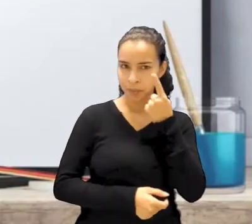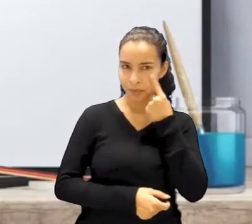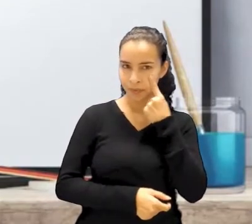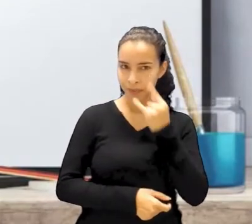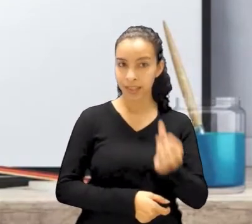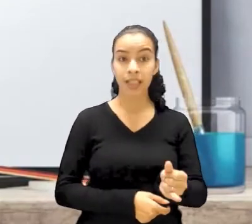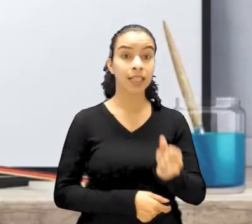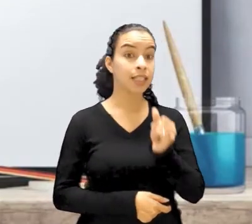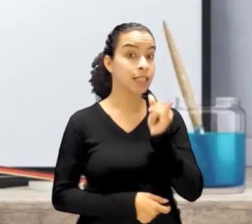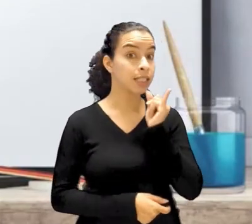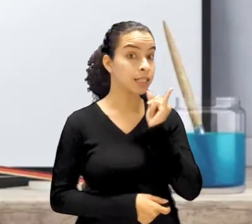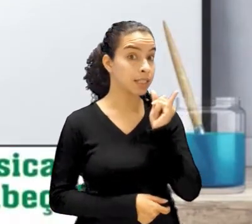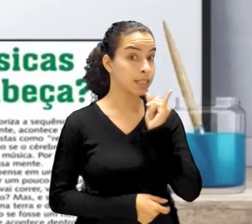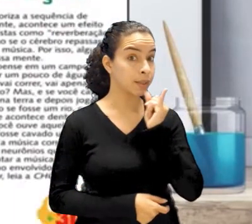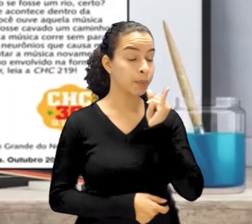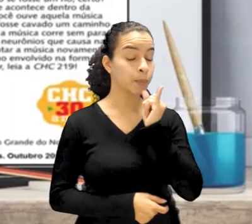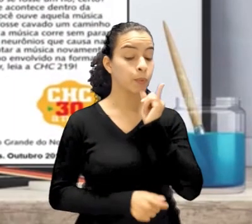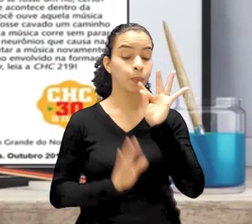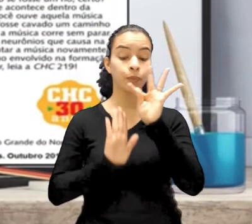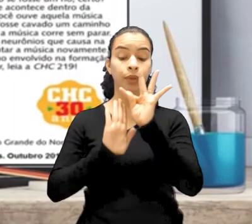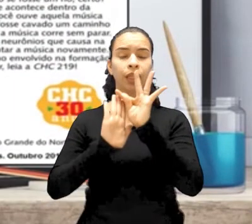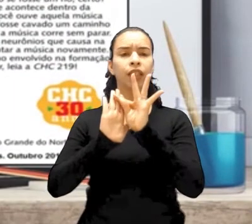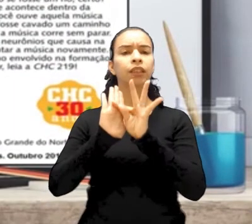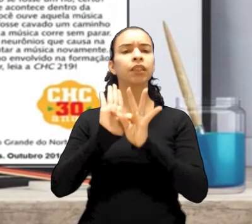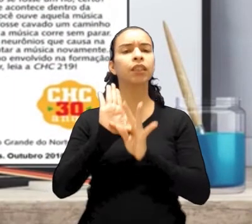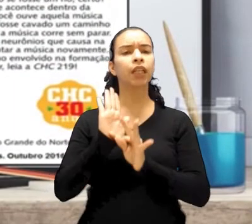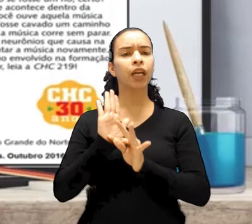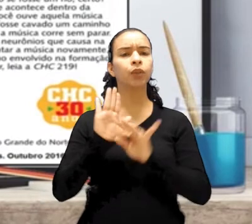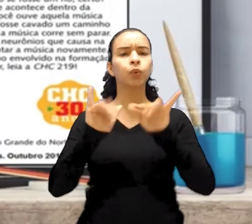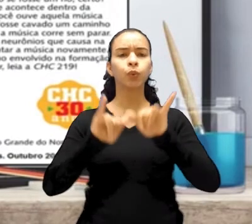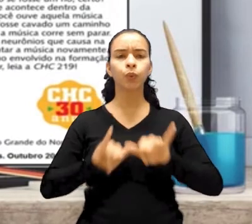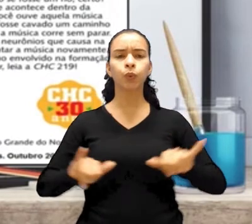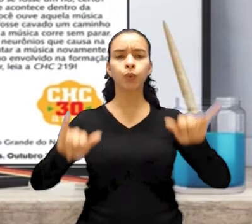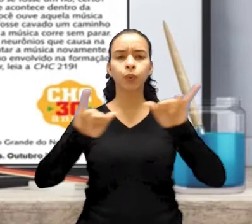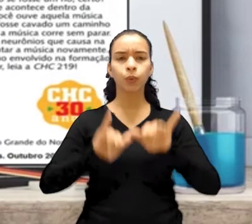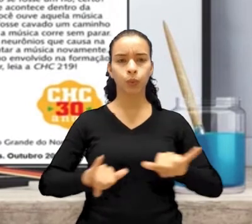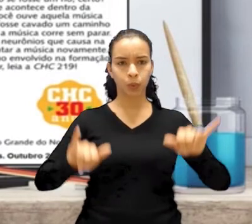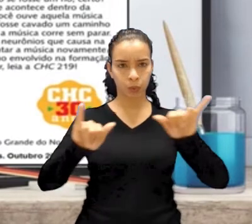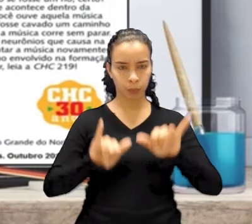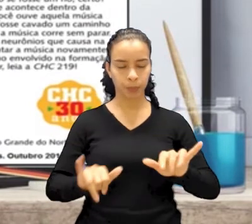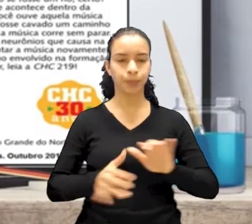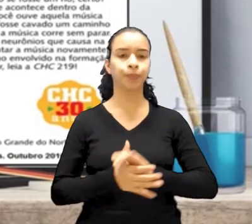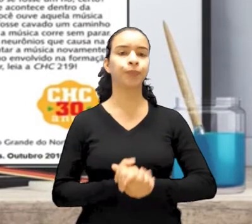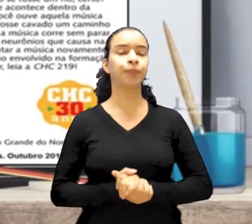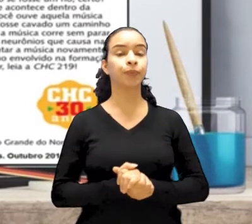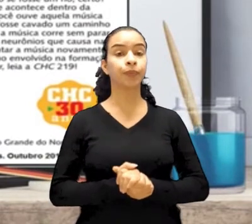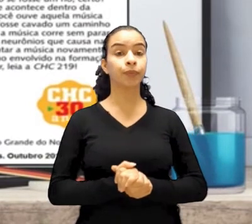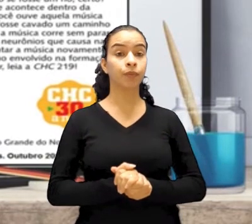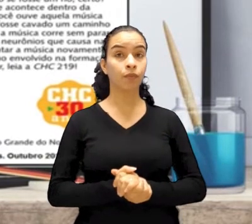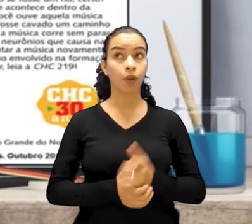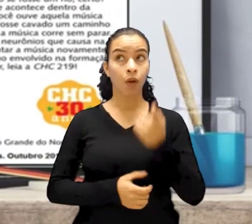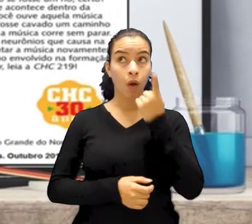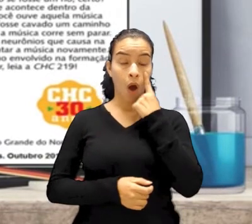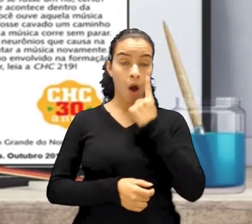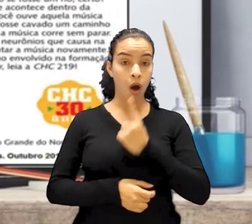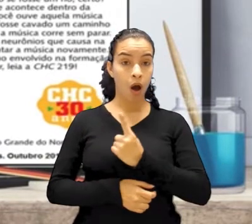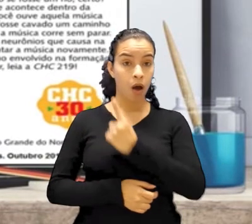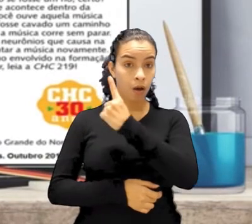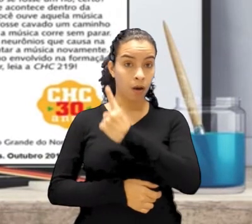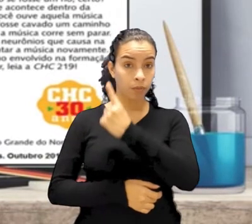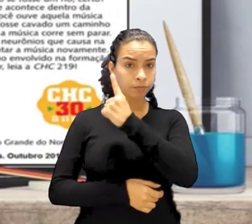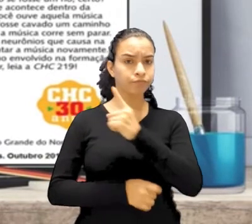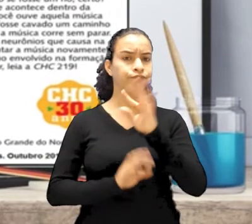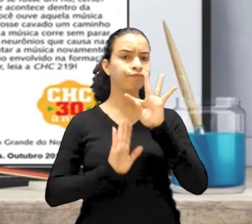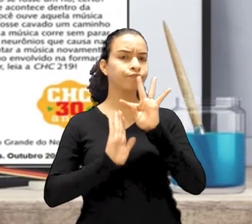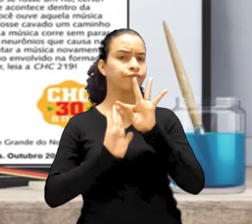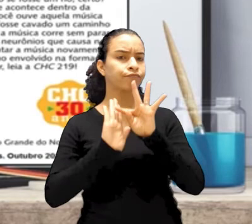Então, vamos ver um exemplo de um texto de divulgação científica? Então, observem aqui, né? O título desse texto